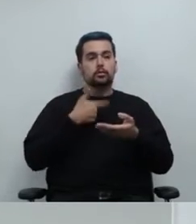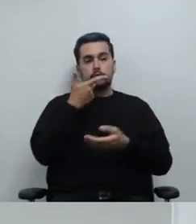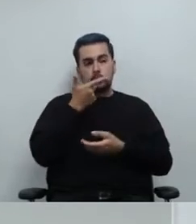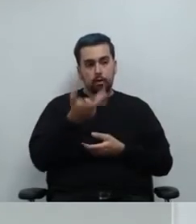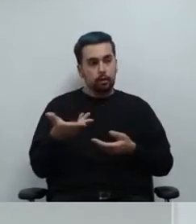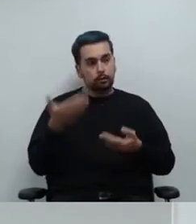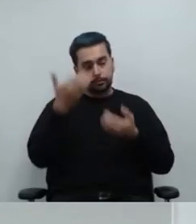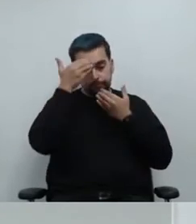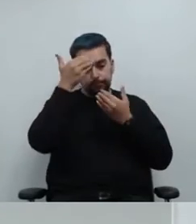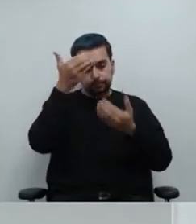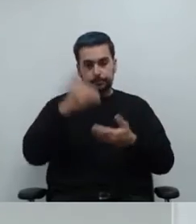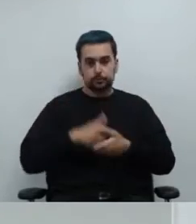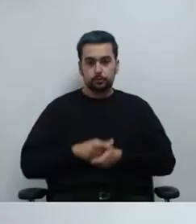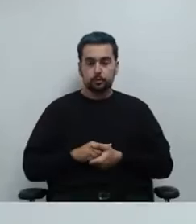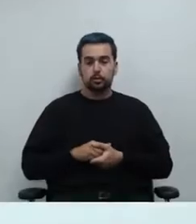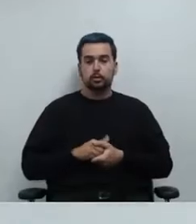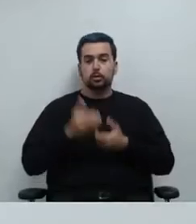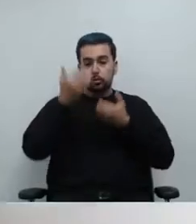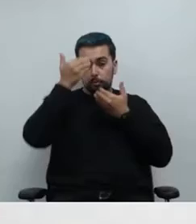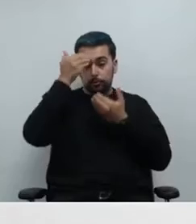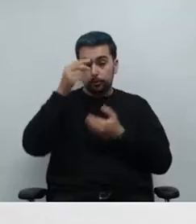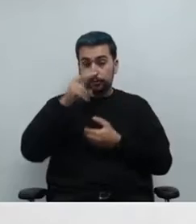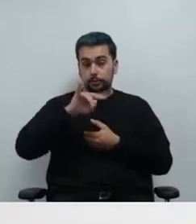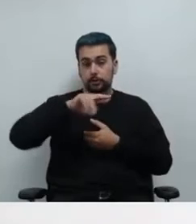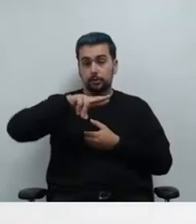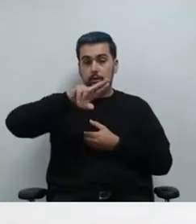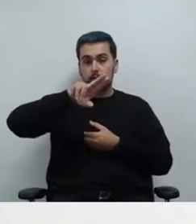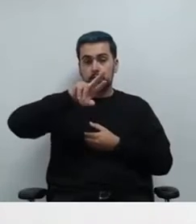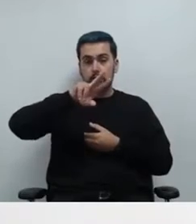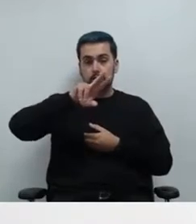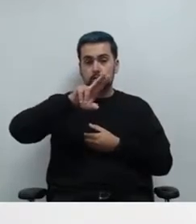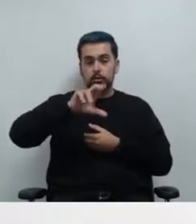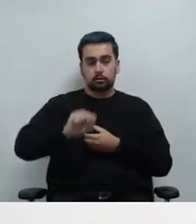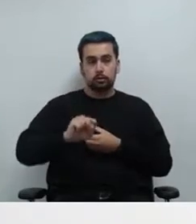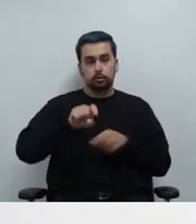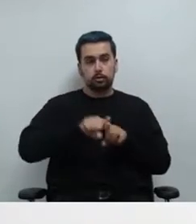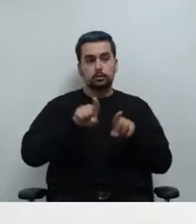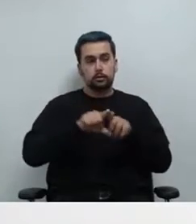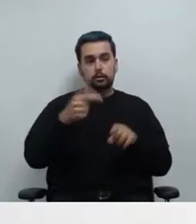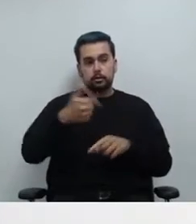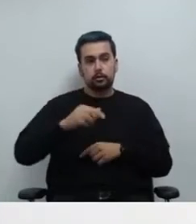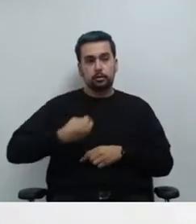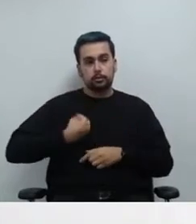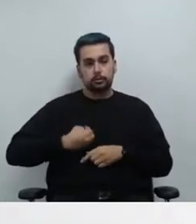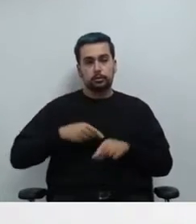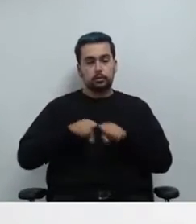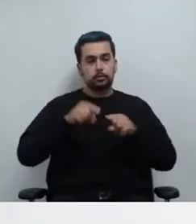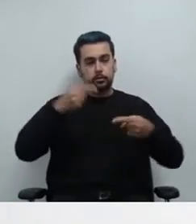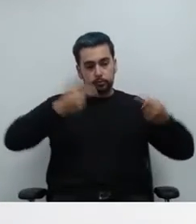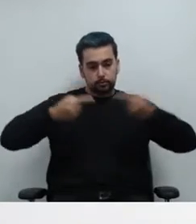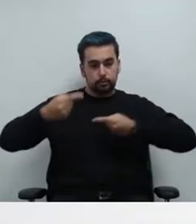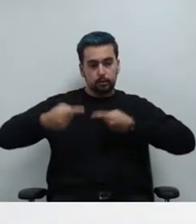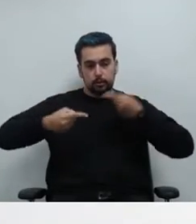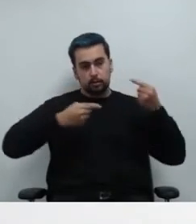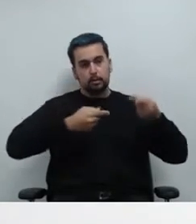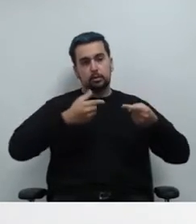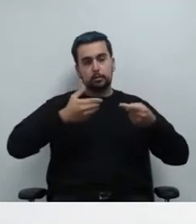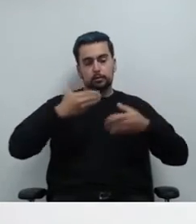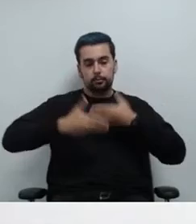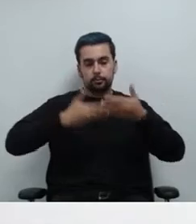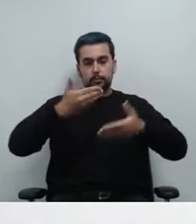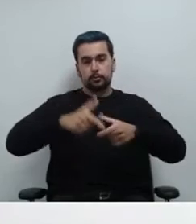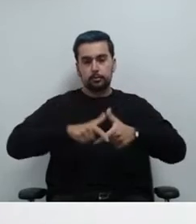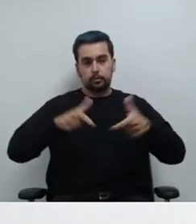obrigado. Obrigado, Vinícius. Agradeço novamente a presença, a contribuição ao debate do processo de expansão.